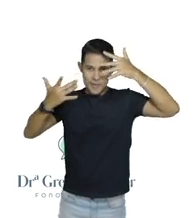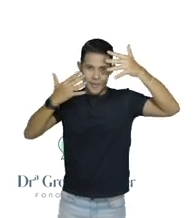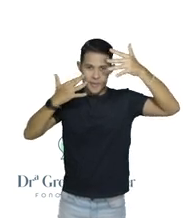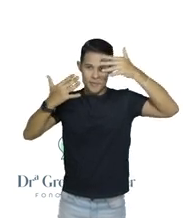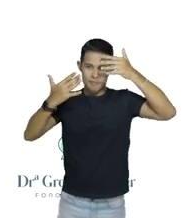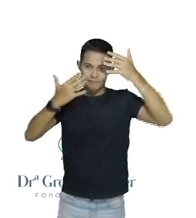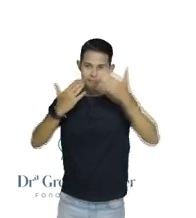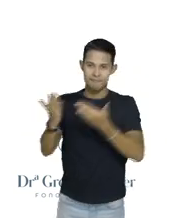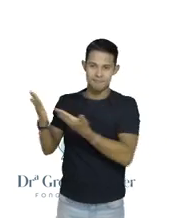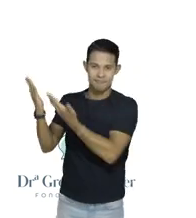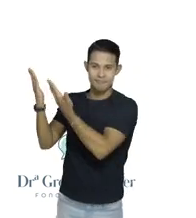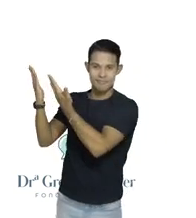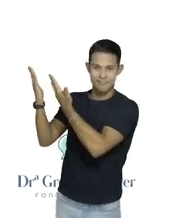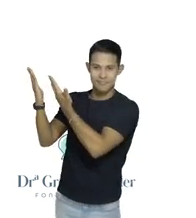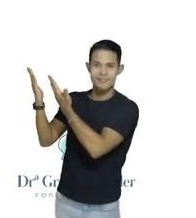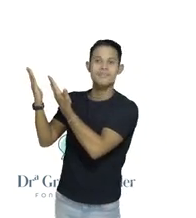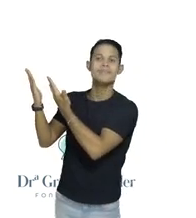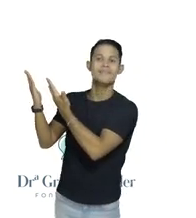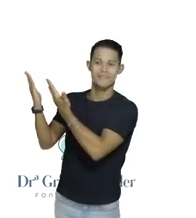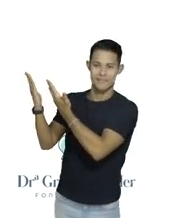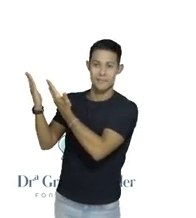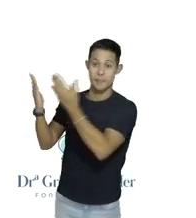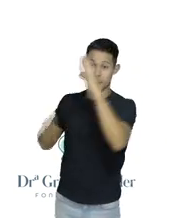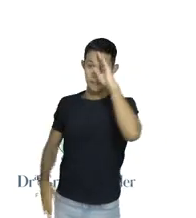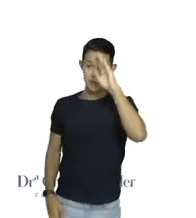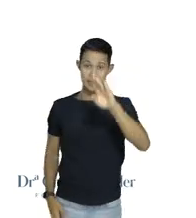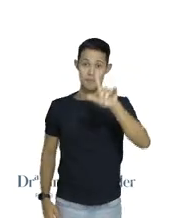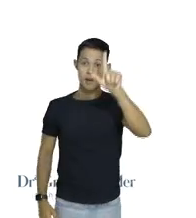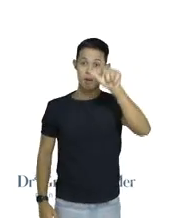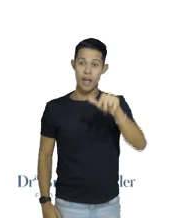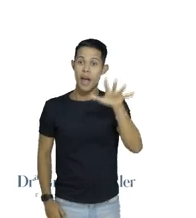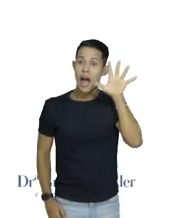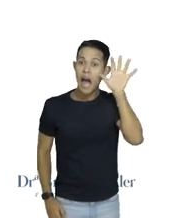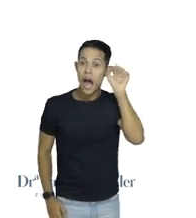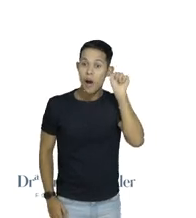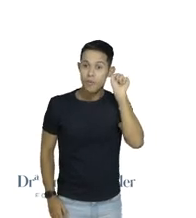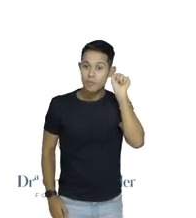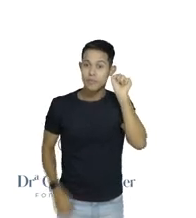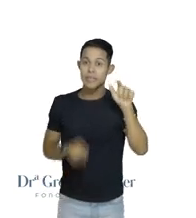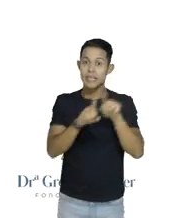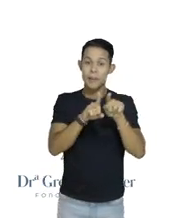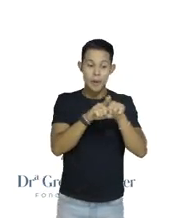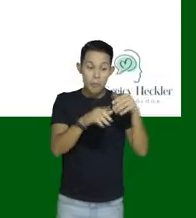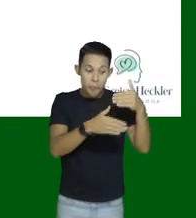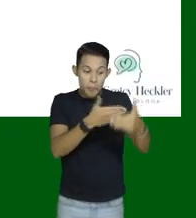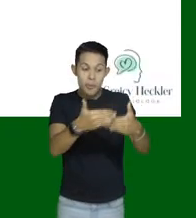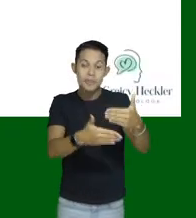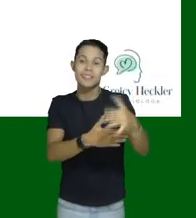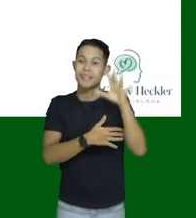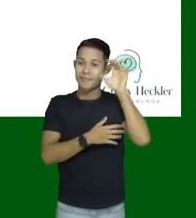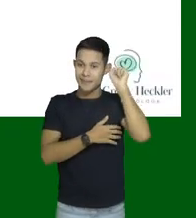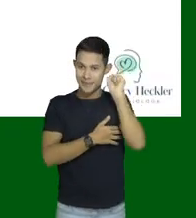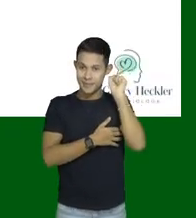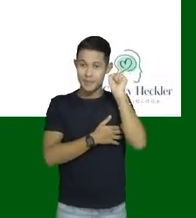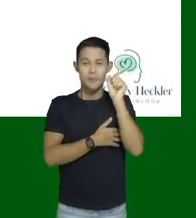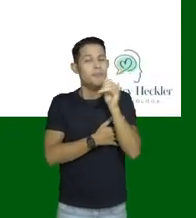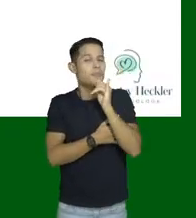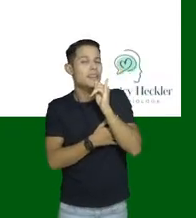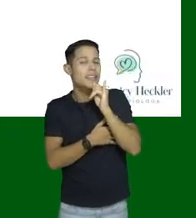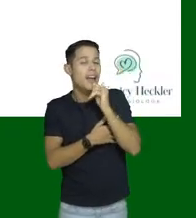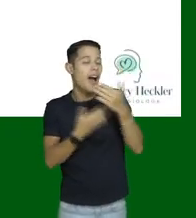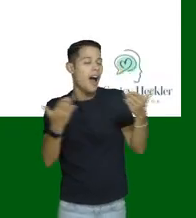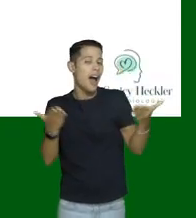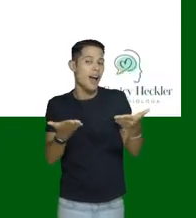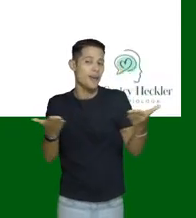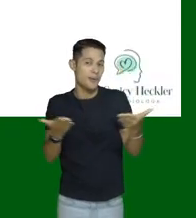principais do aprendizado é a audição e o processamento auditivo. O maior exemplo disso é o que a gente está vivendo agora. A